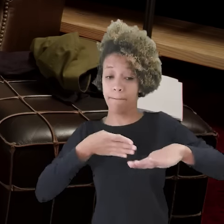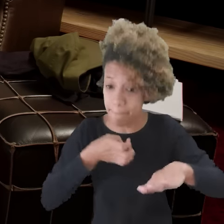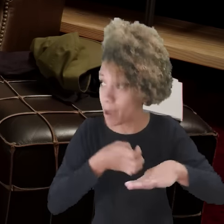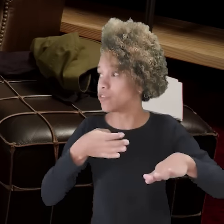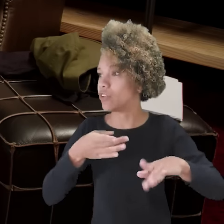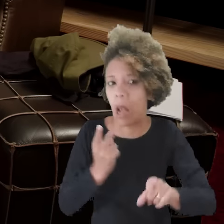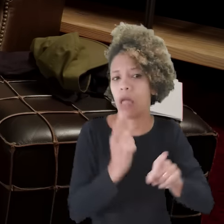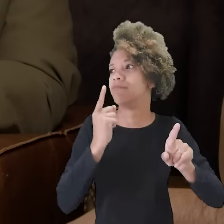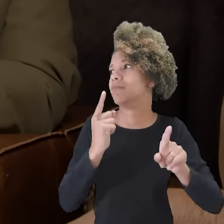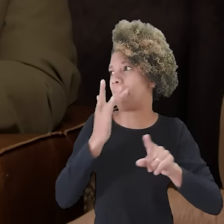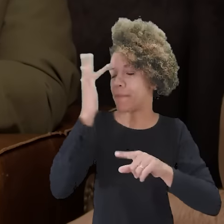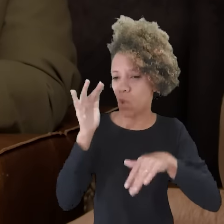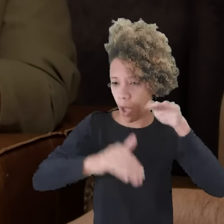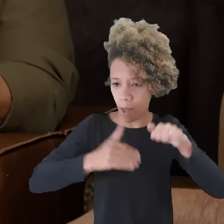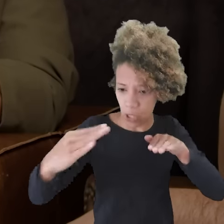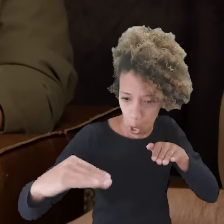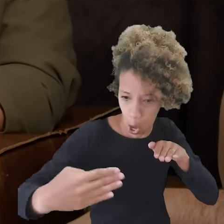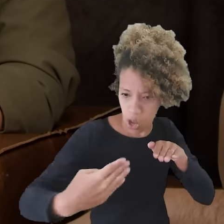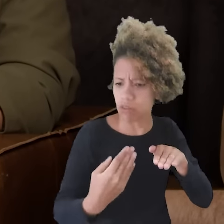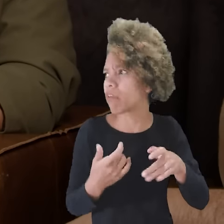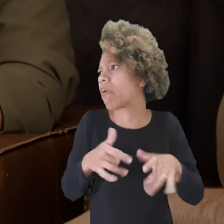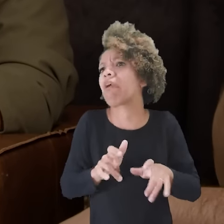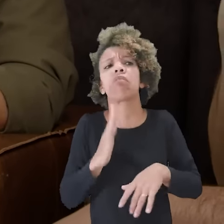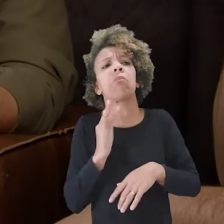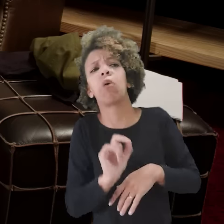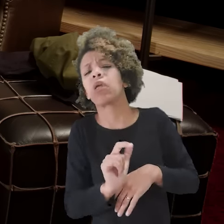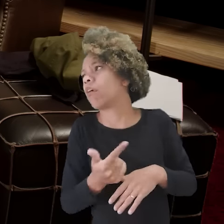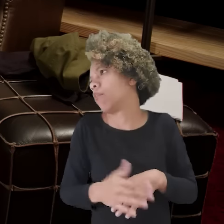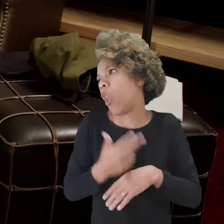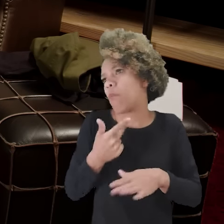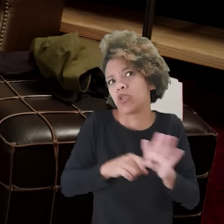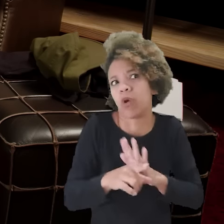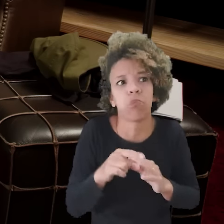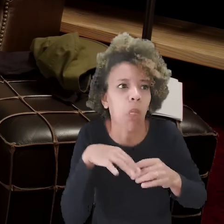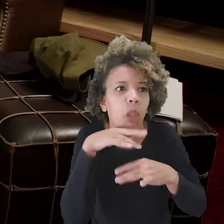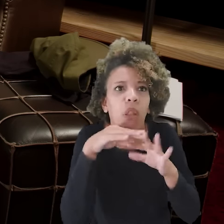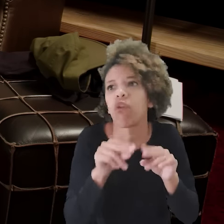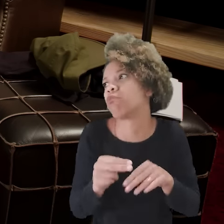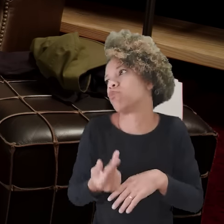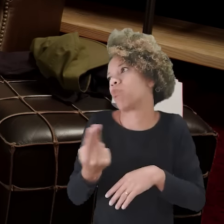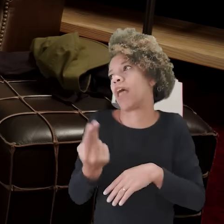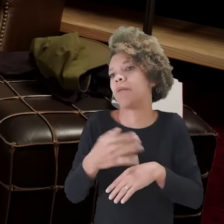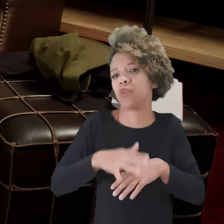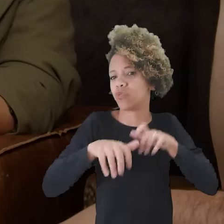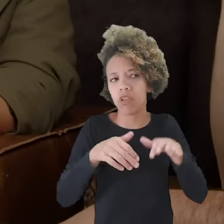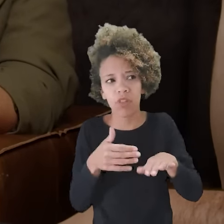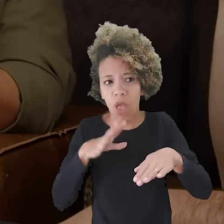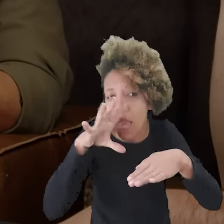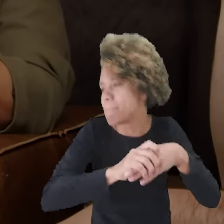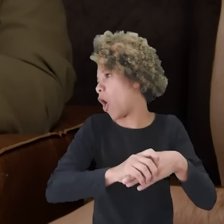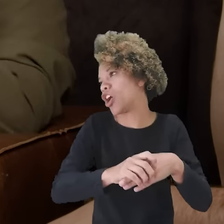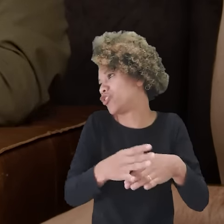pessoa e aí ele o tubarão ele quer saber o que é tá ligado e ele não pode perguntar embaixo da água vamos vamos mudar para falar não tem braço então ele